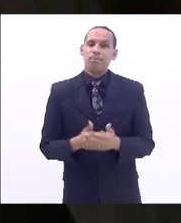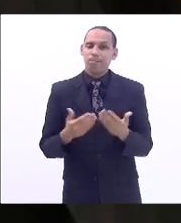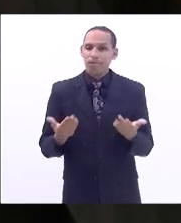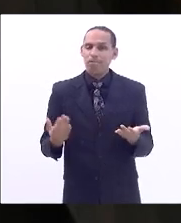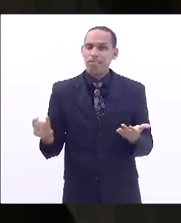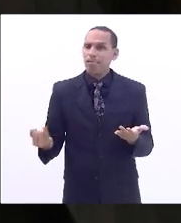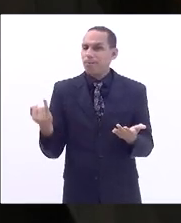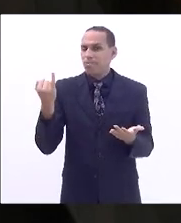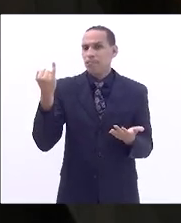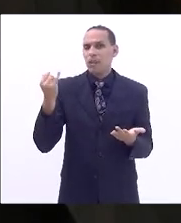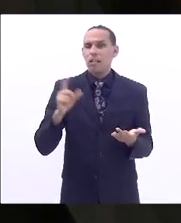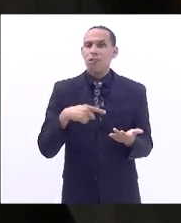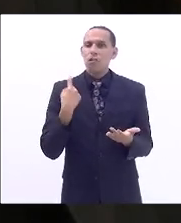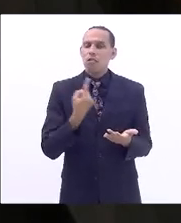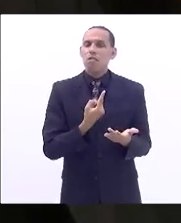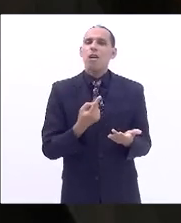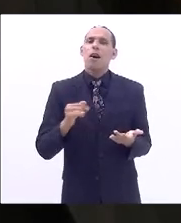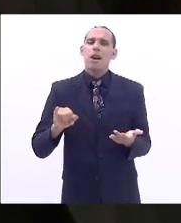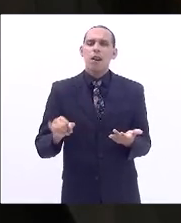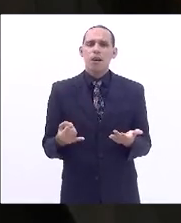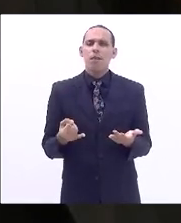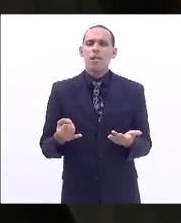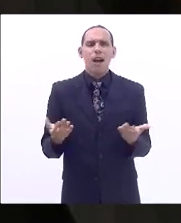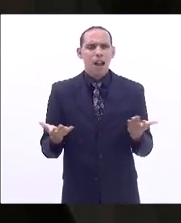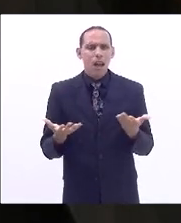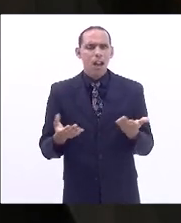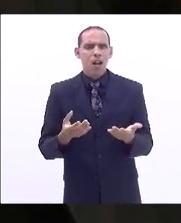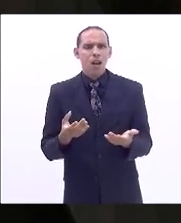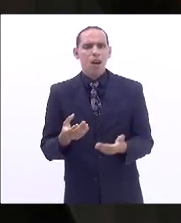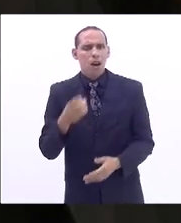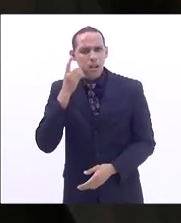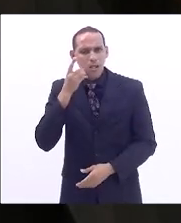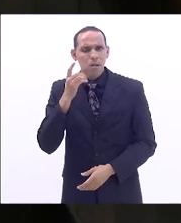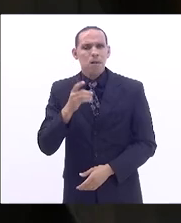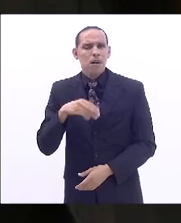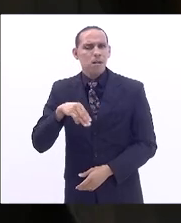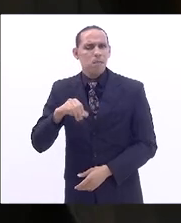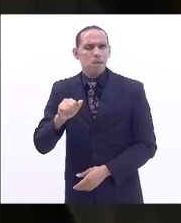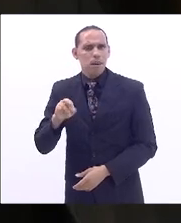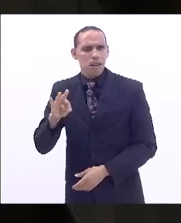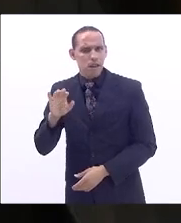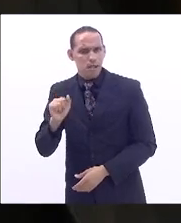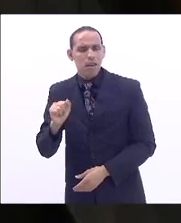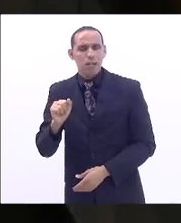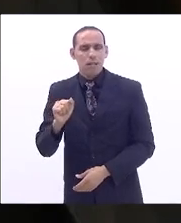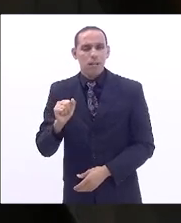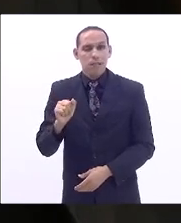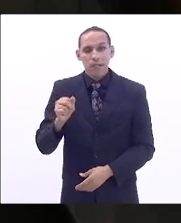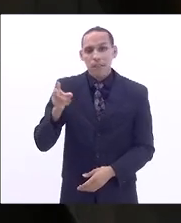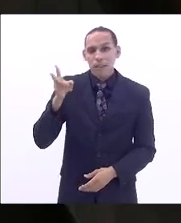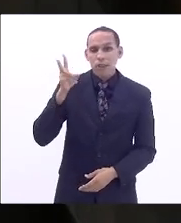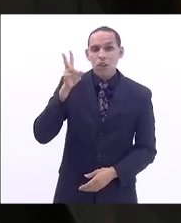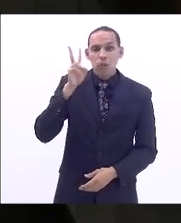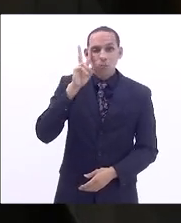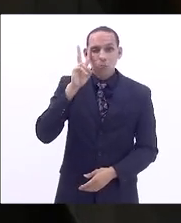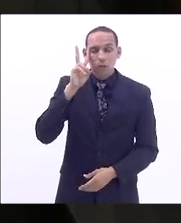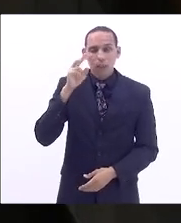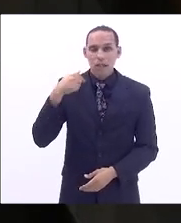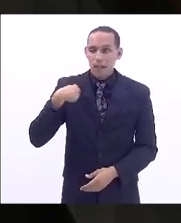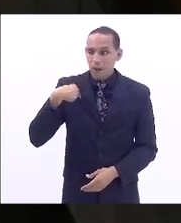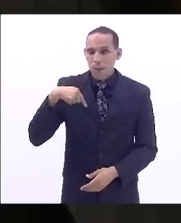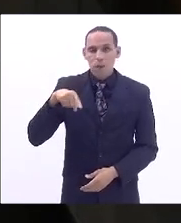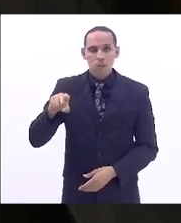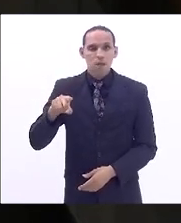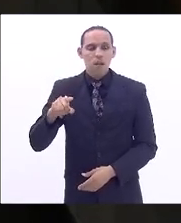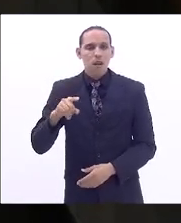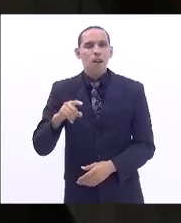é muito importante que a gente Aproveite esta provocação da deputada Martha Rocha na segunda-feira eu estarei Deputado a Dani Monteiro na